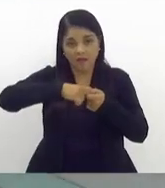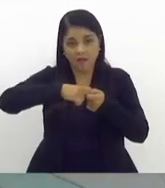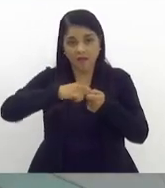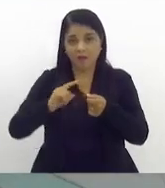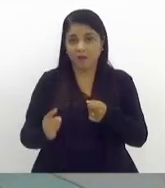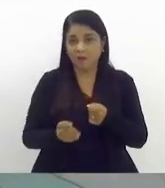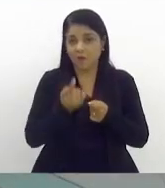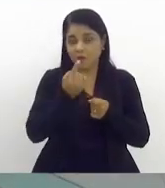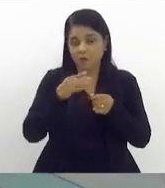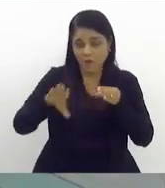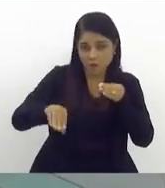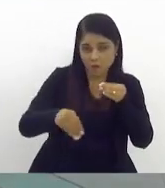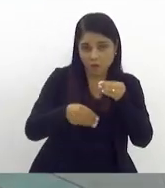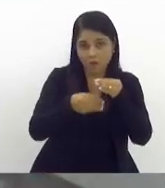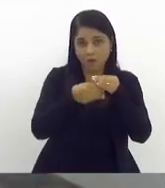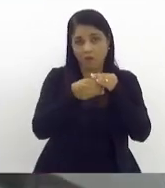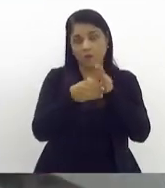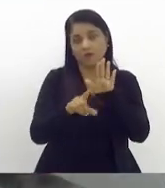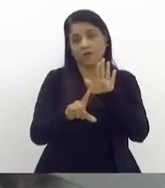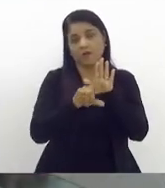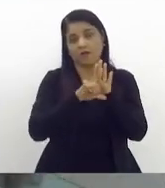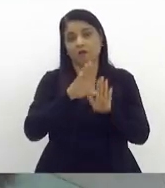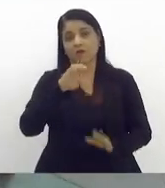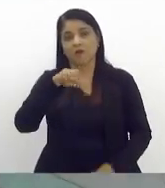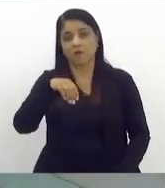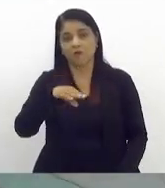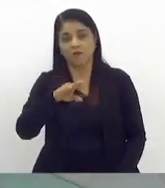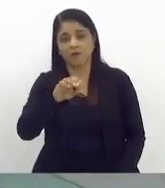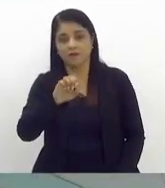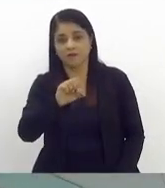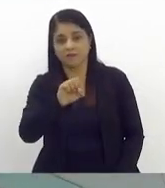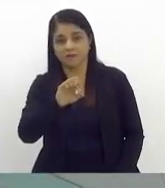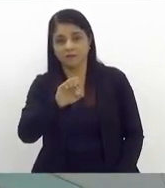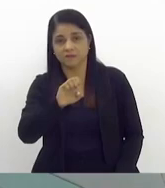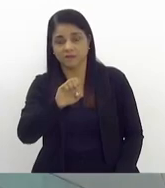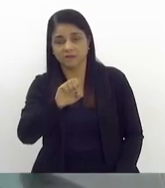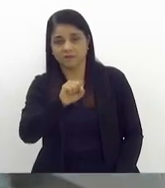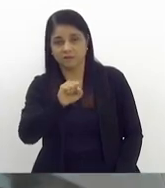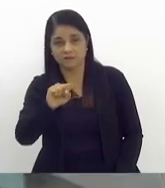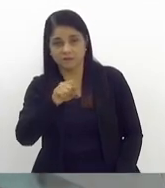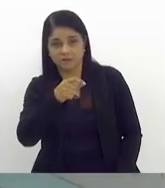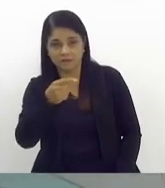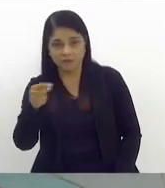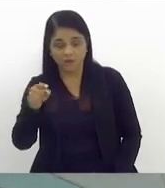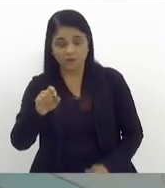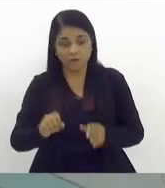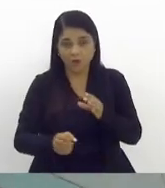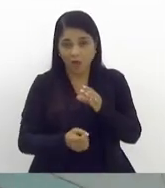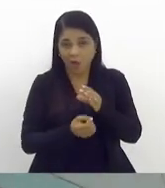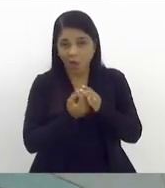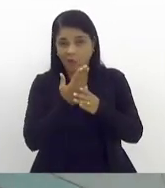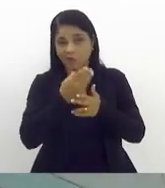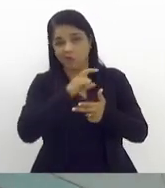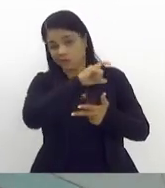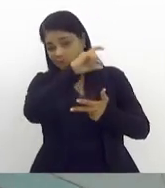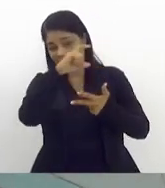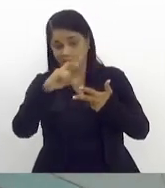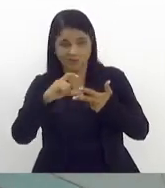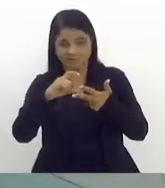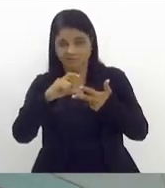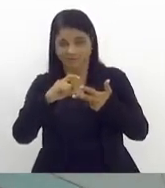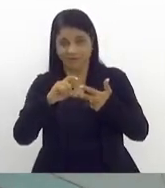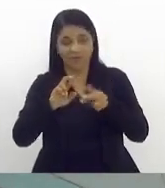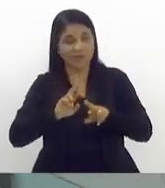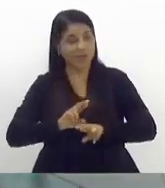nas leis das concessões, a lei das concessões foi de autoria do Executivo e não do